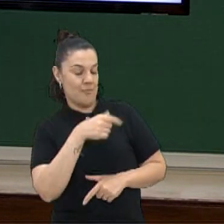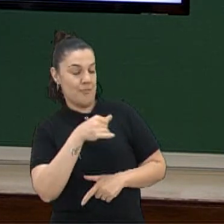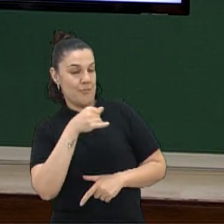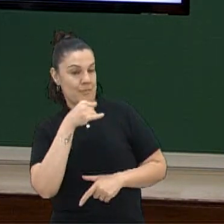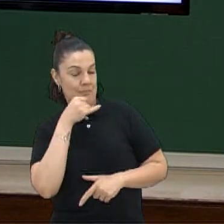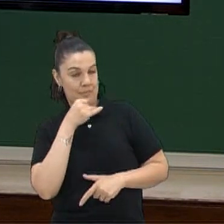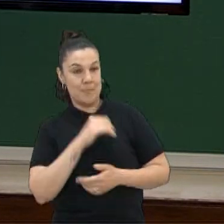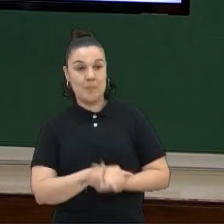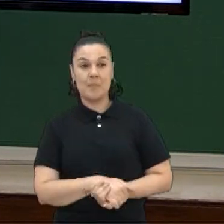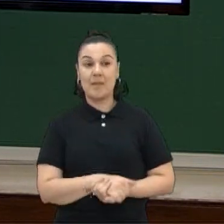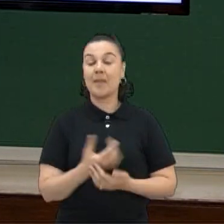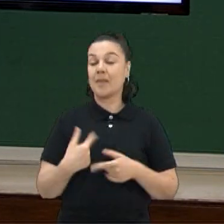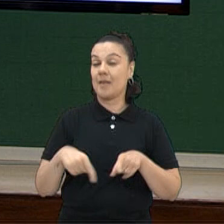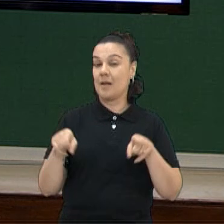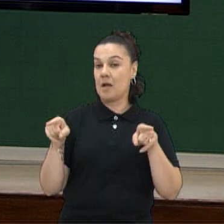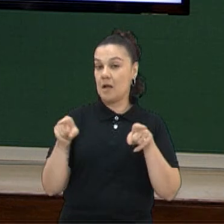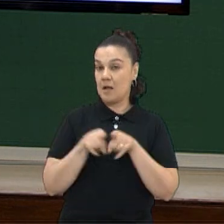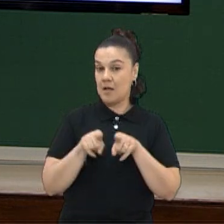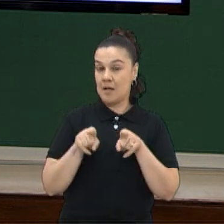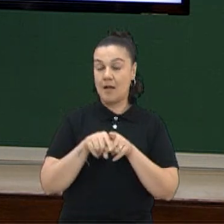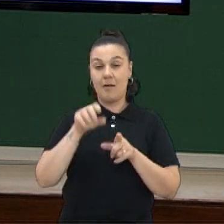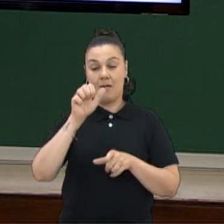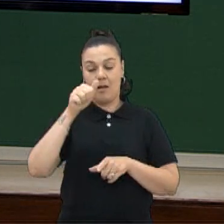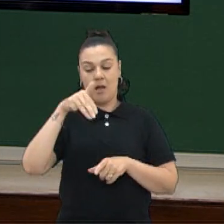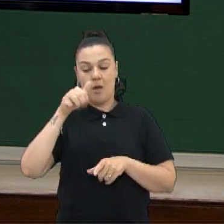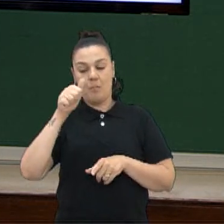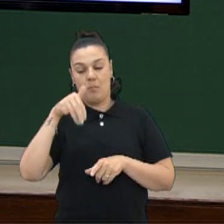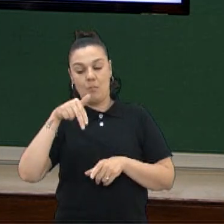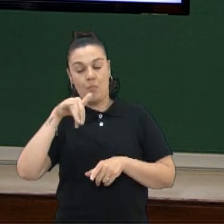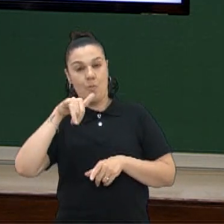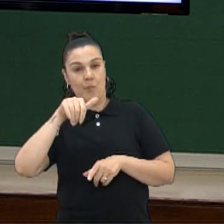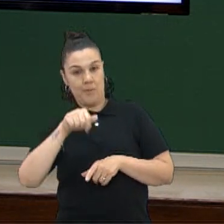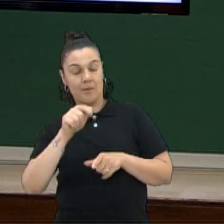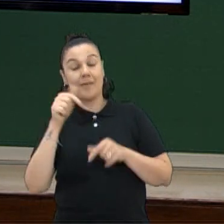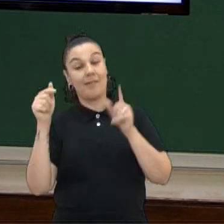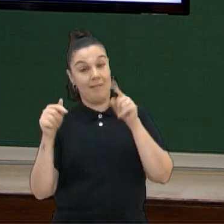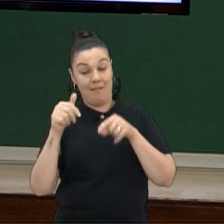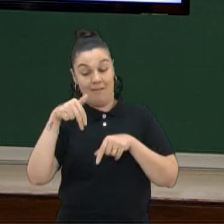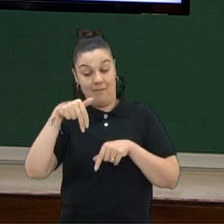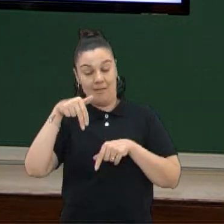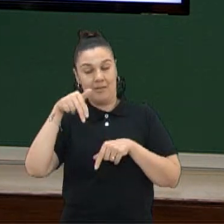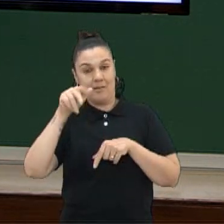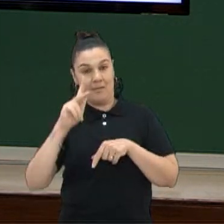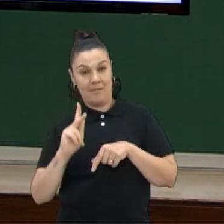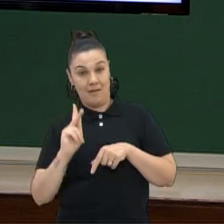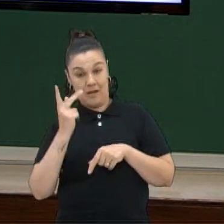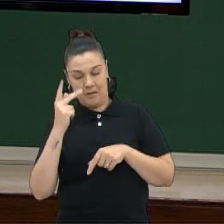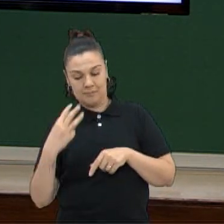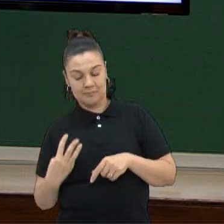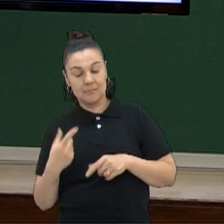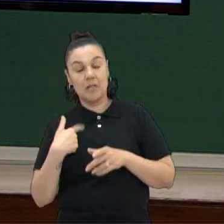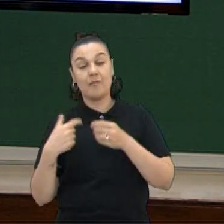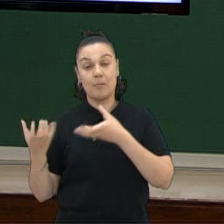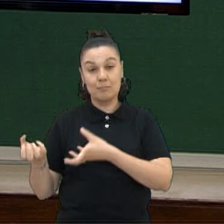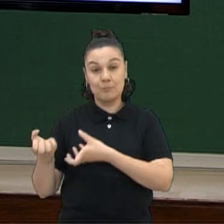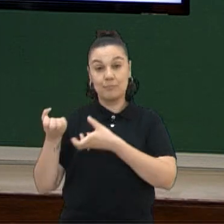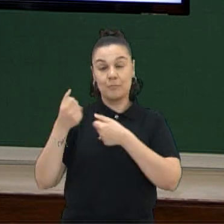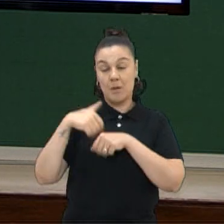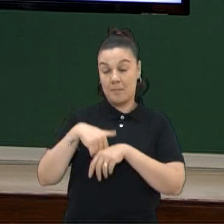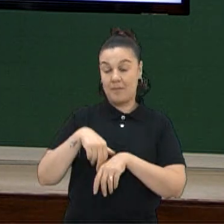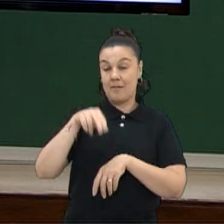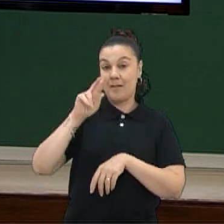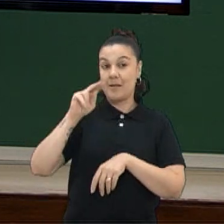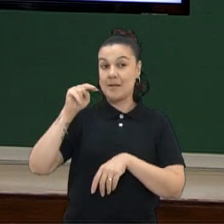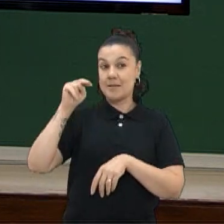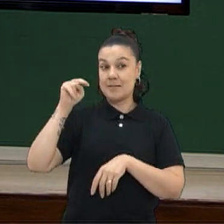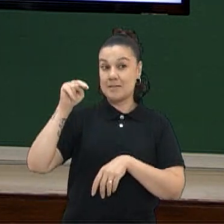exemplo. Na molécula da amônia, que é o NH3, os elétrons vão tender mais para o nitrogênio. Então,